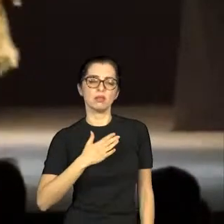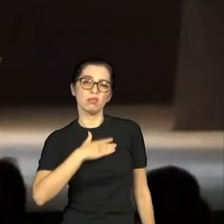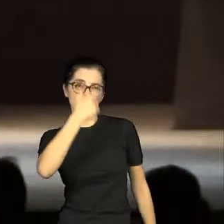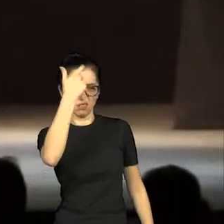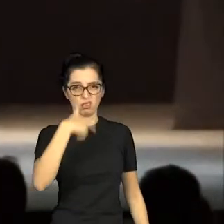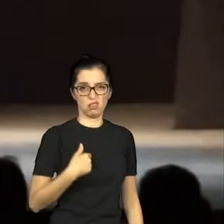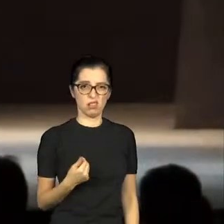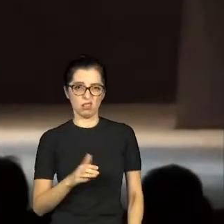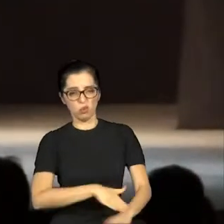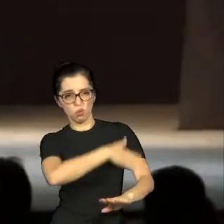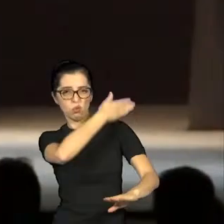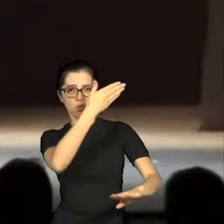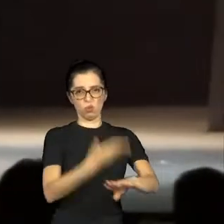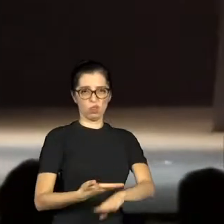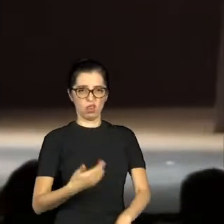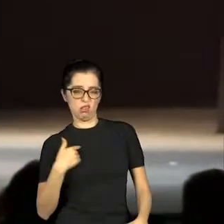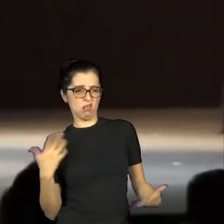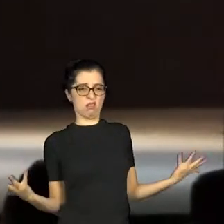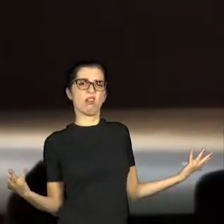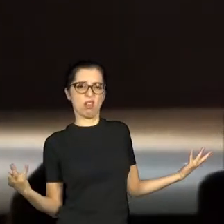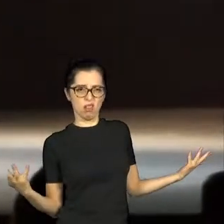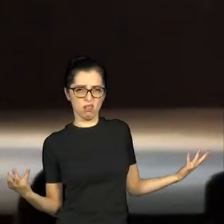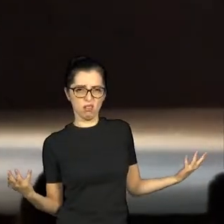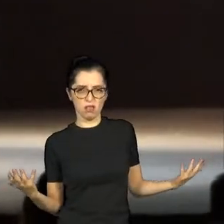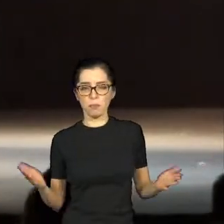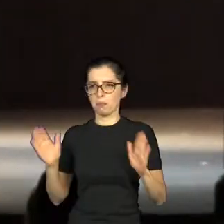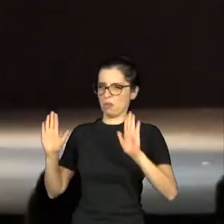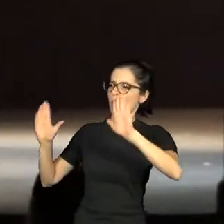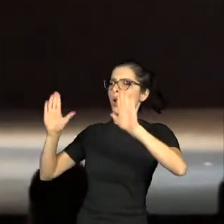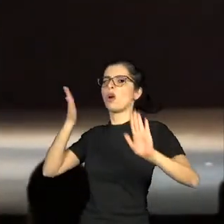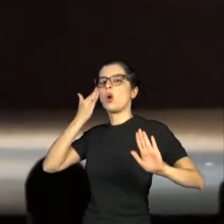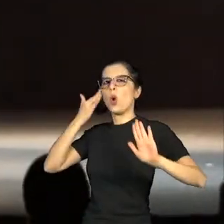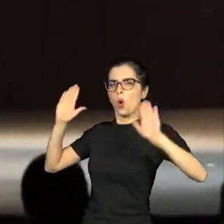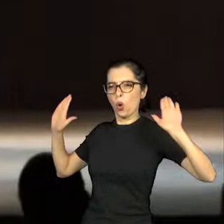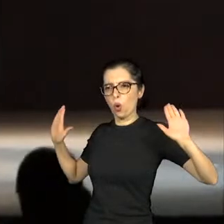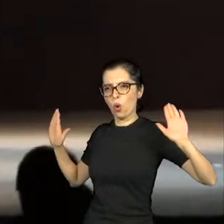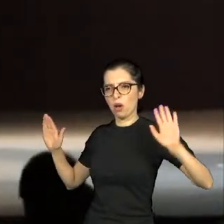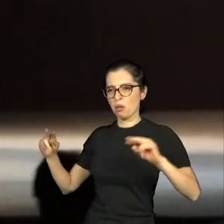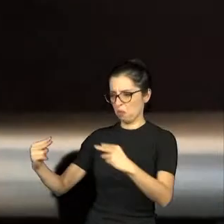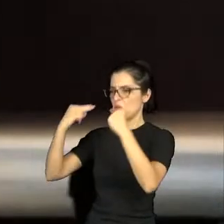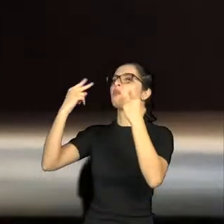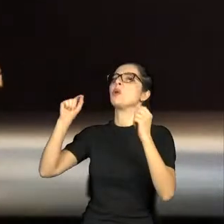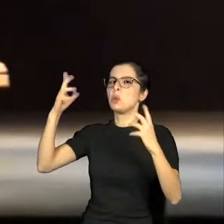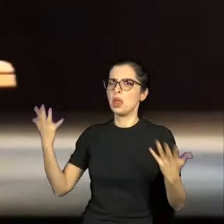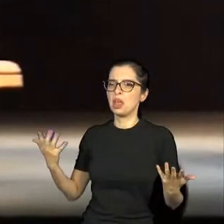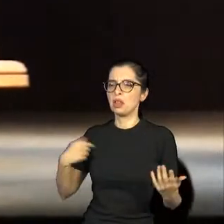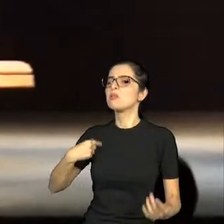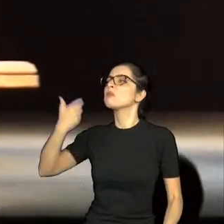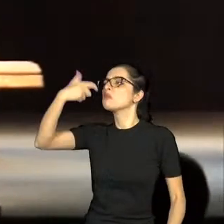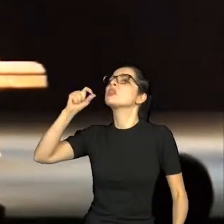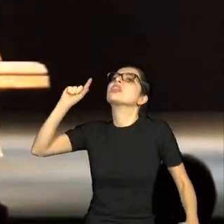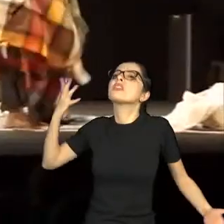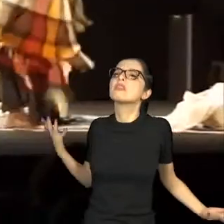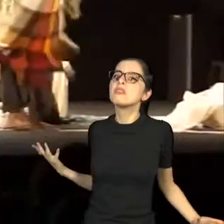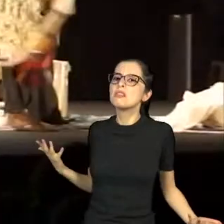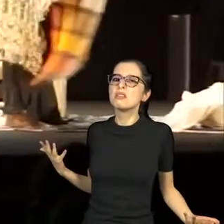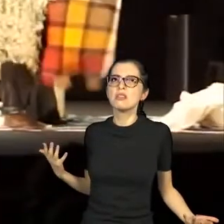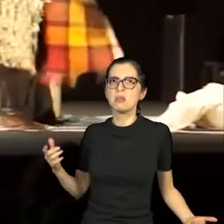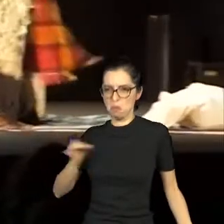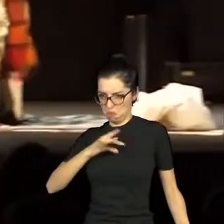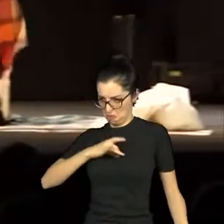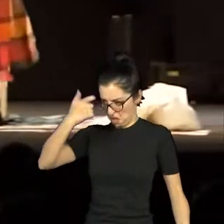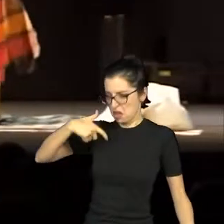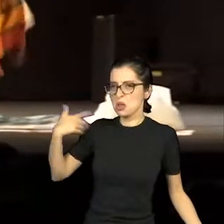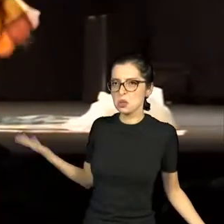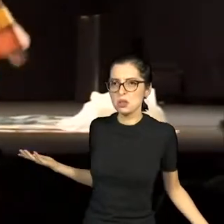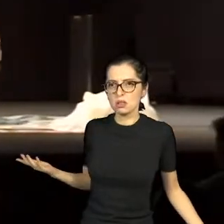dia inteiro aqui, como é que... Ei, que foi essa cara? Não gosto disso, você tá com medo de mim? Minha bebida, se eu morasse